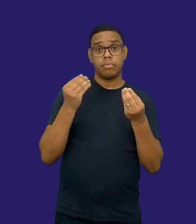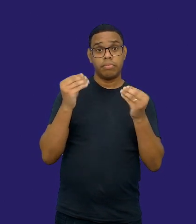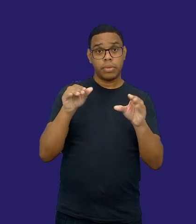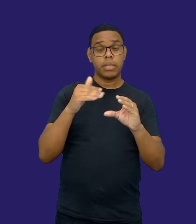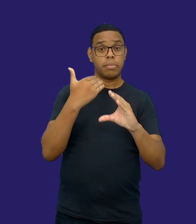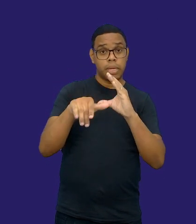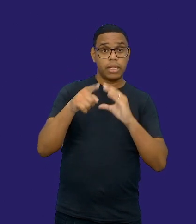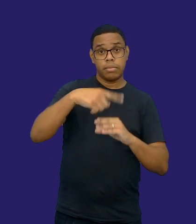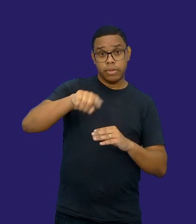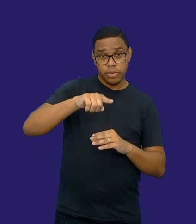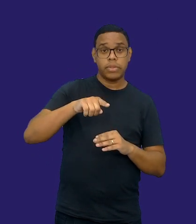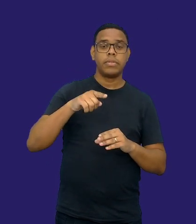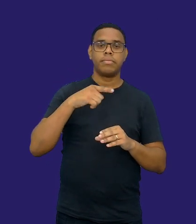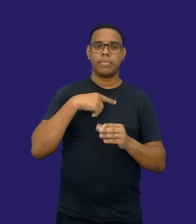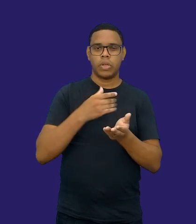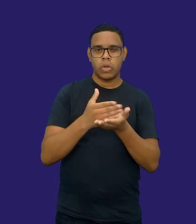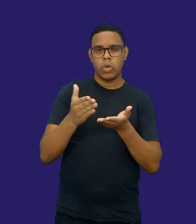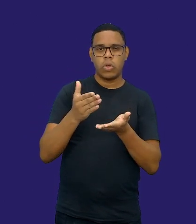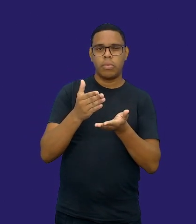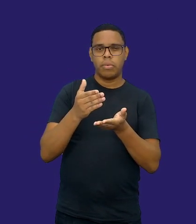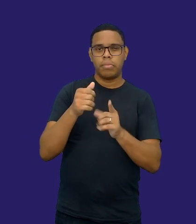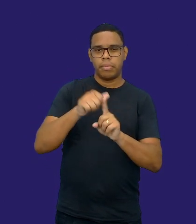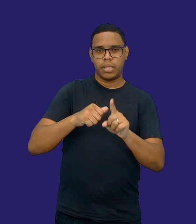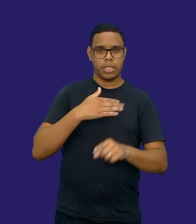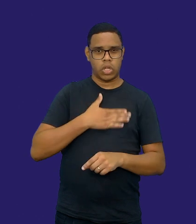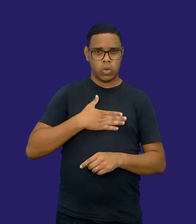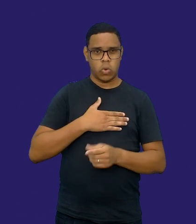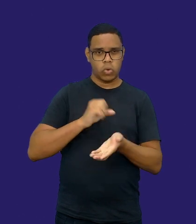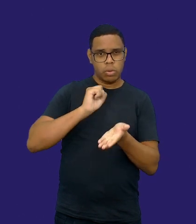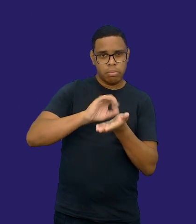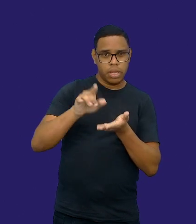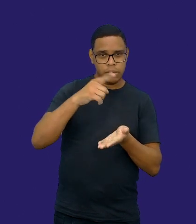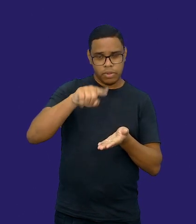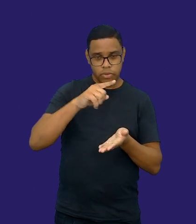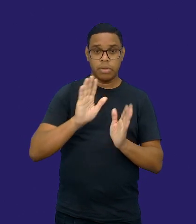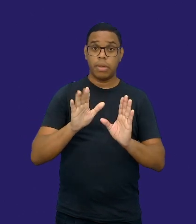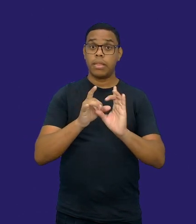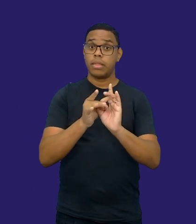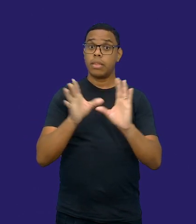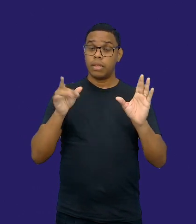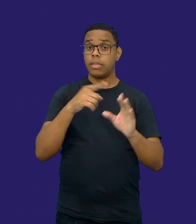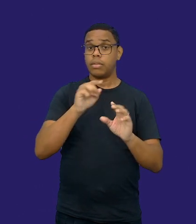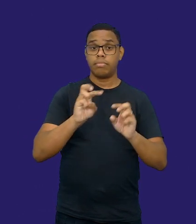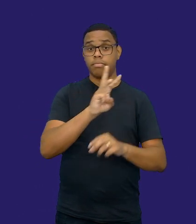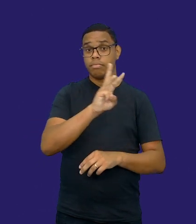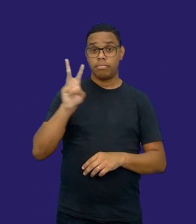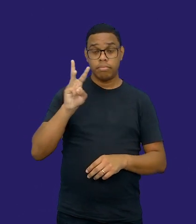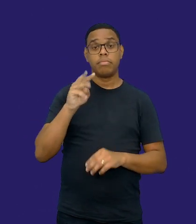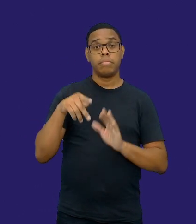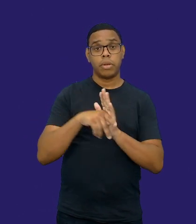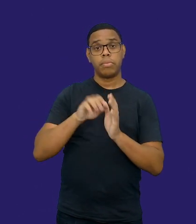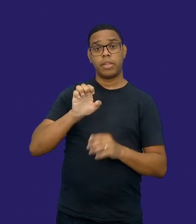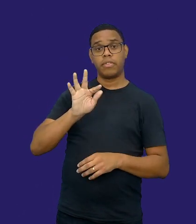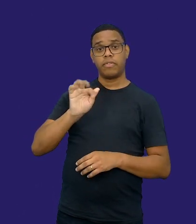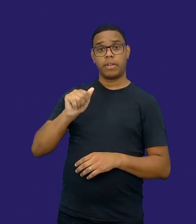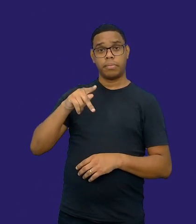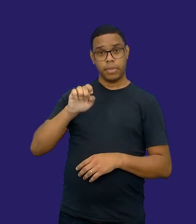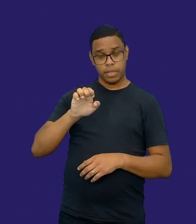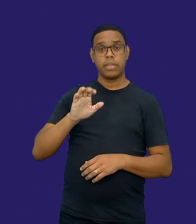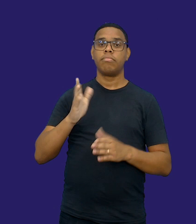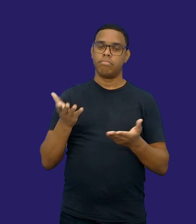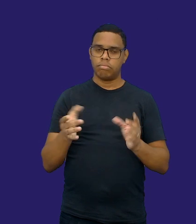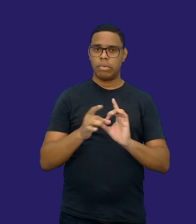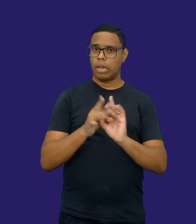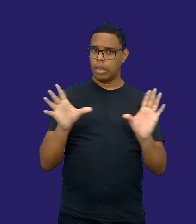recebam aí, pelo menos no início aí de agosto, mas o material já está disponível no site da EFAP. Então,